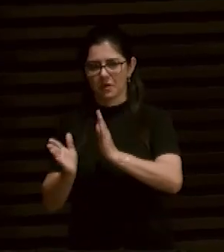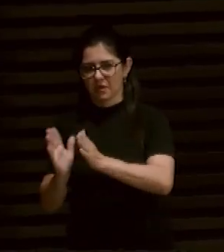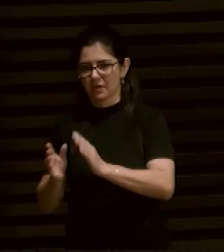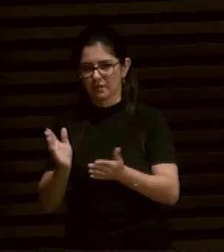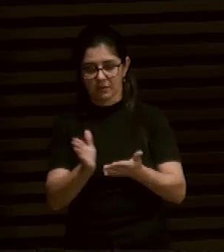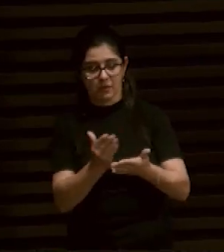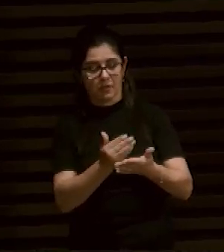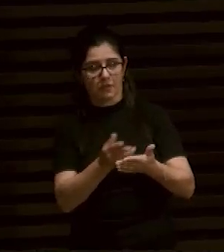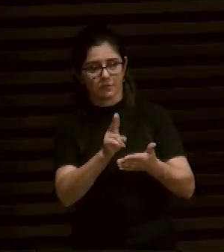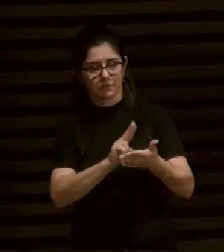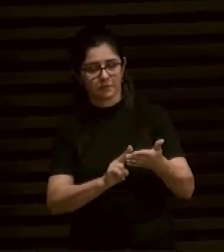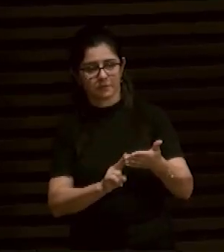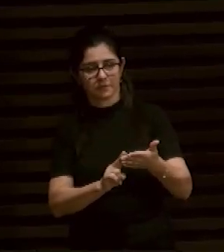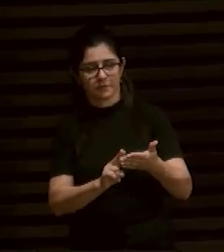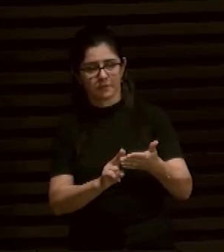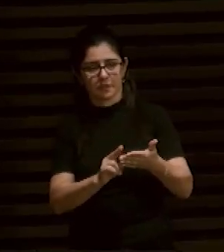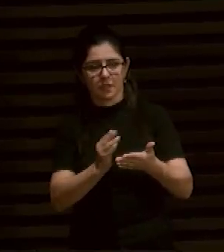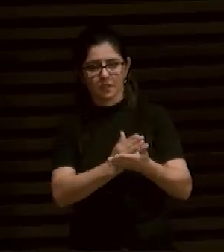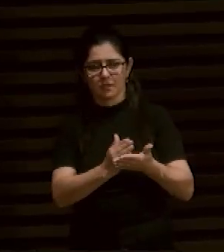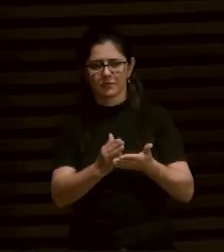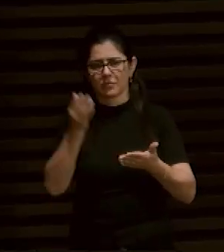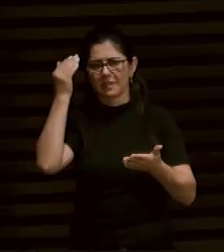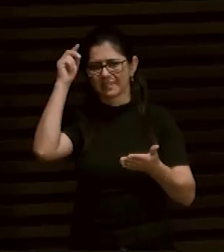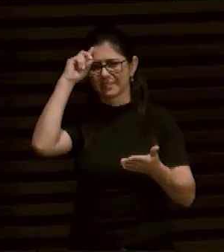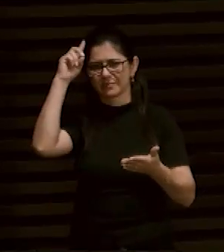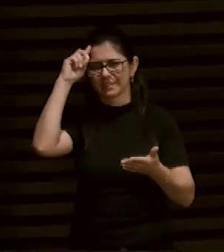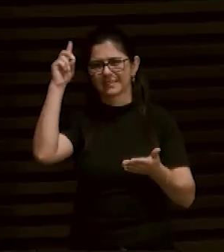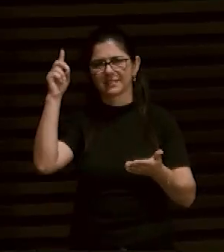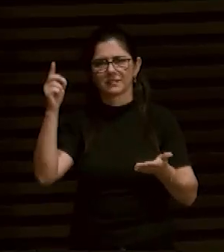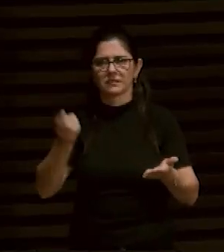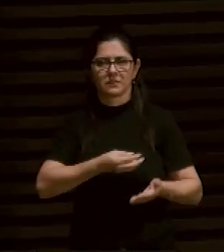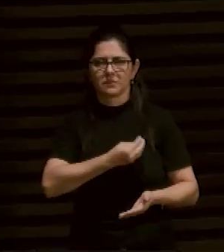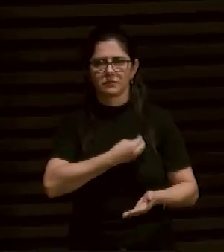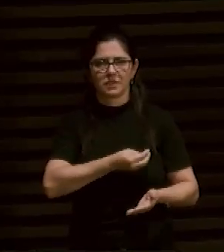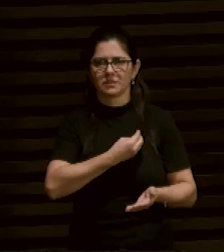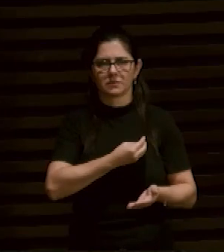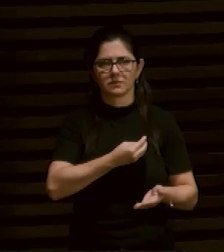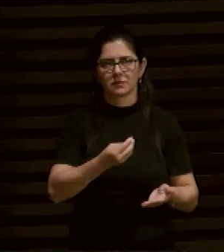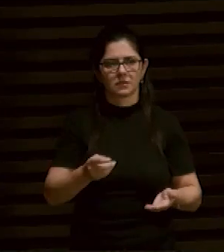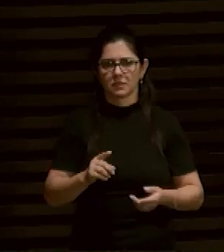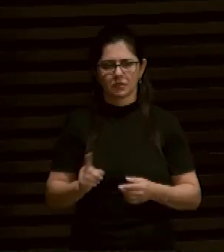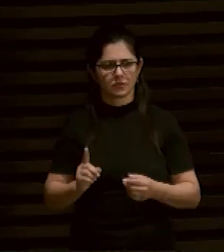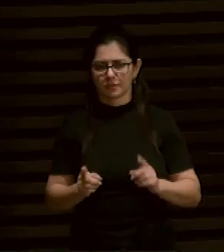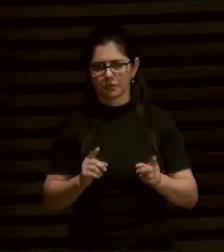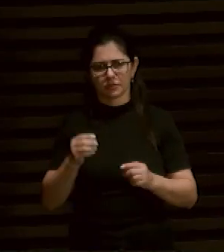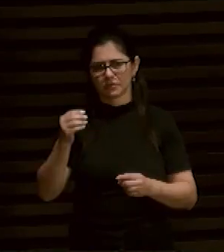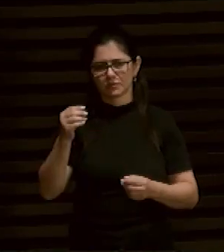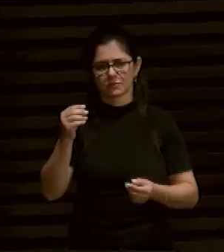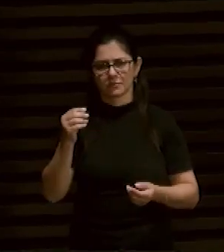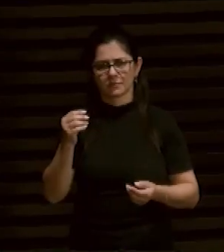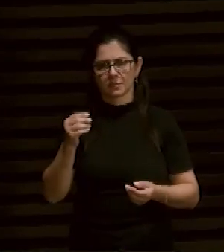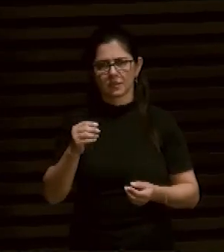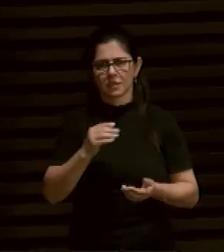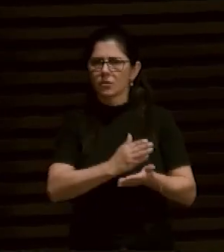da realidade, começa a ter um senso da vida, ele começa a ler um livro ali, e ele começa a entender o quanto os seres humanos são maus, são pecadores, e começa a